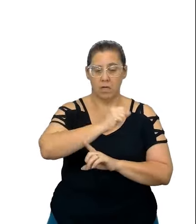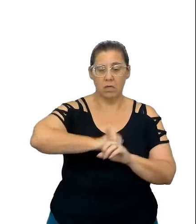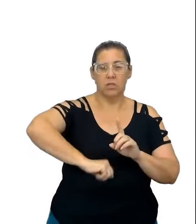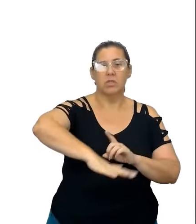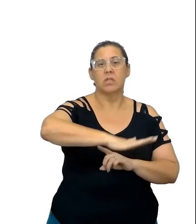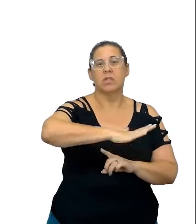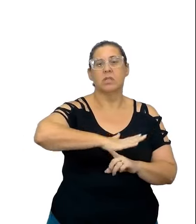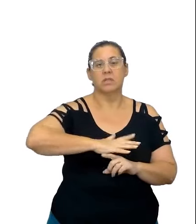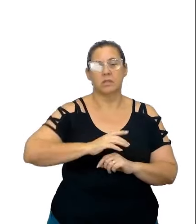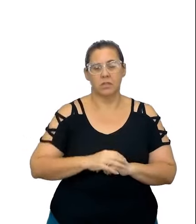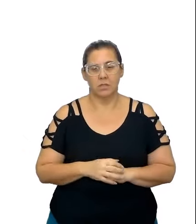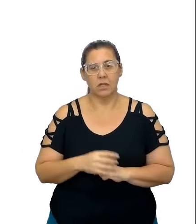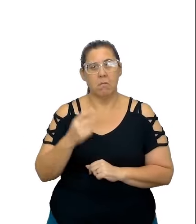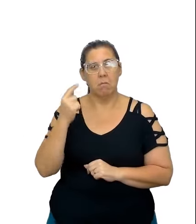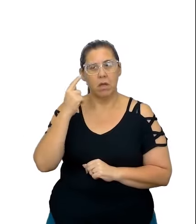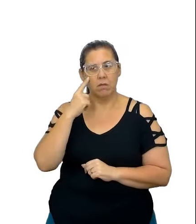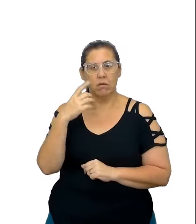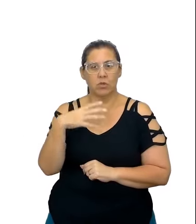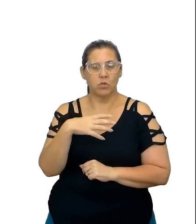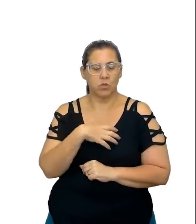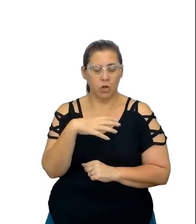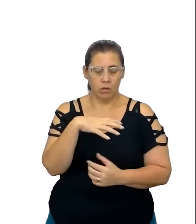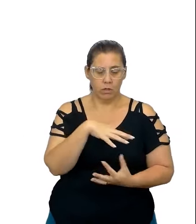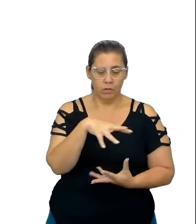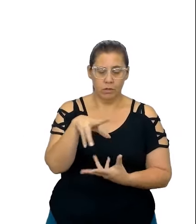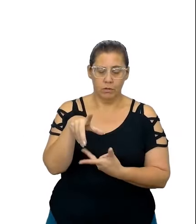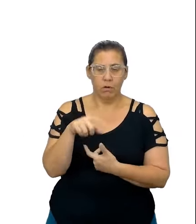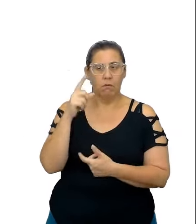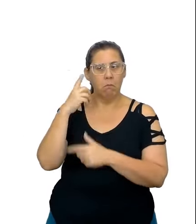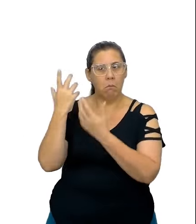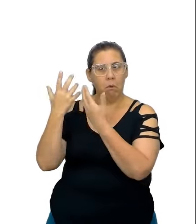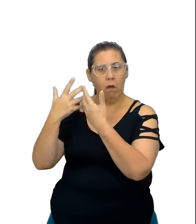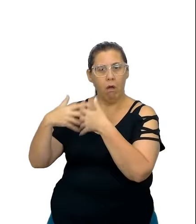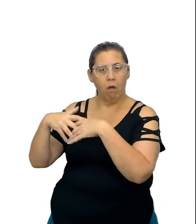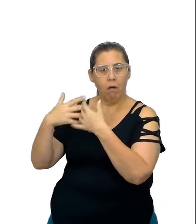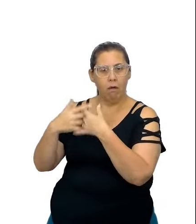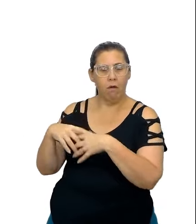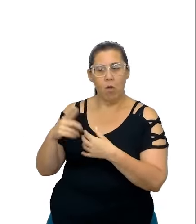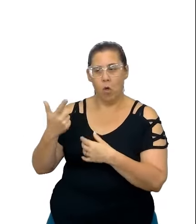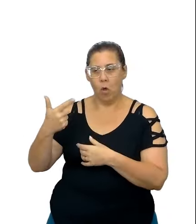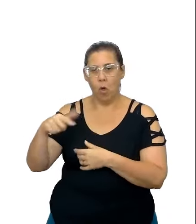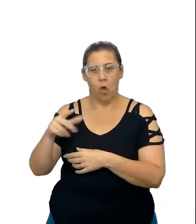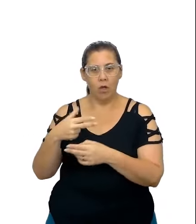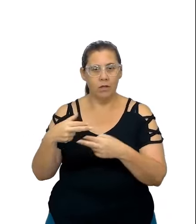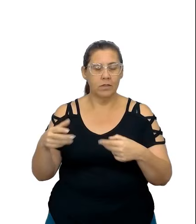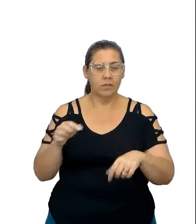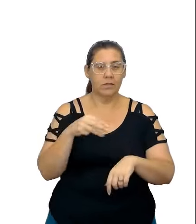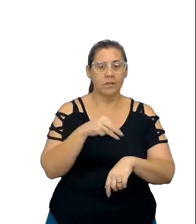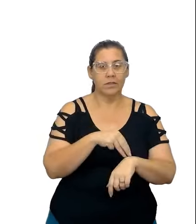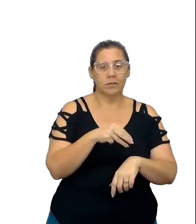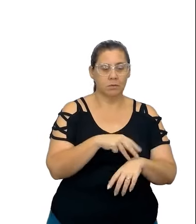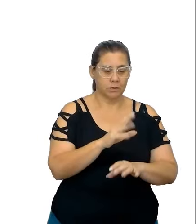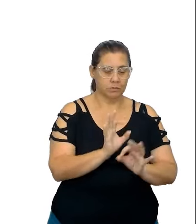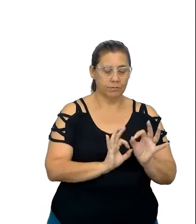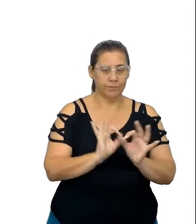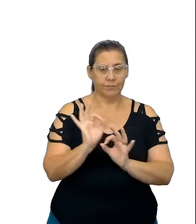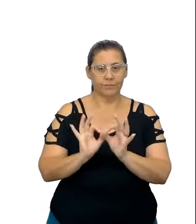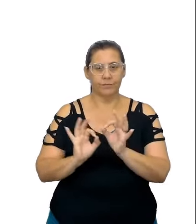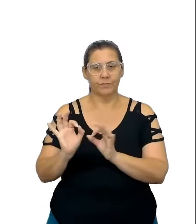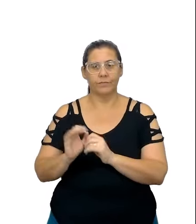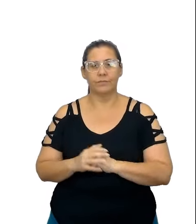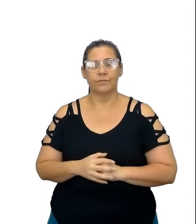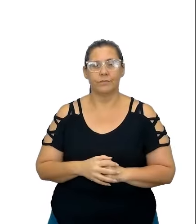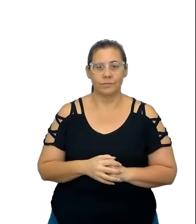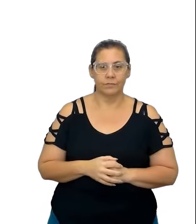é pensar a sua postura no mundo. Dá para refletir muitas outras coisas nesse momento de construção com